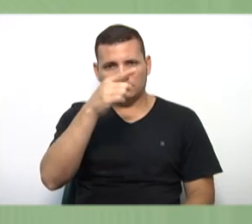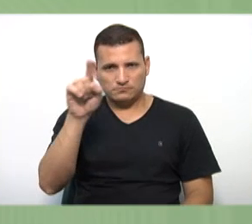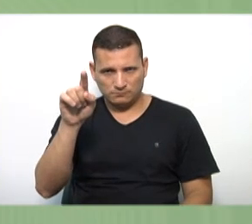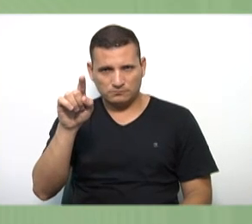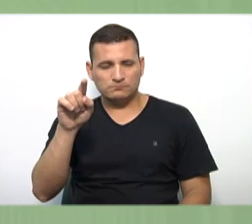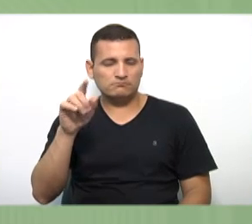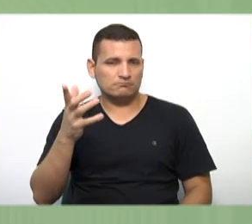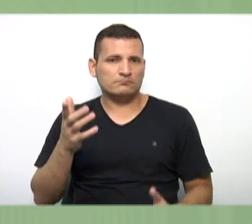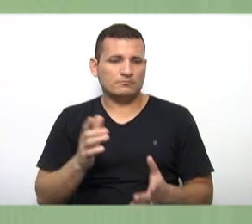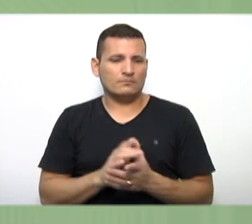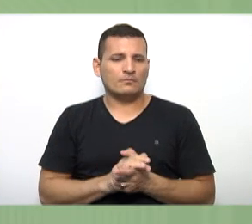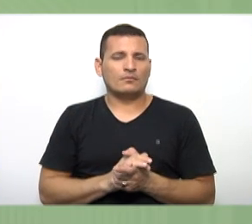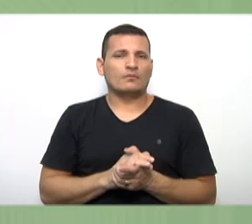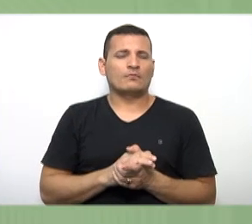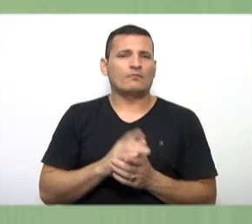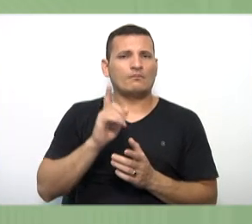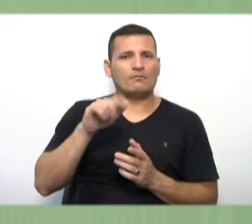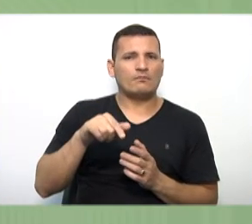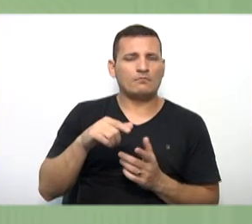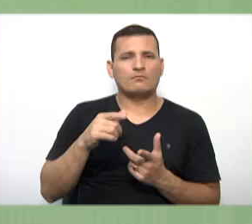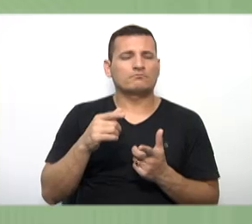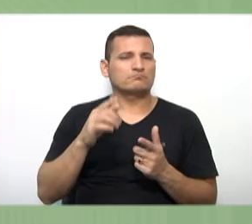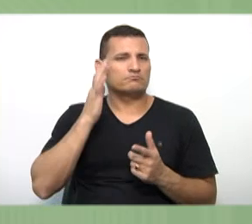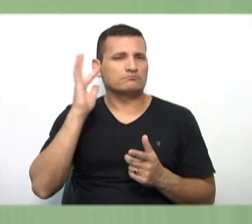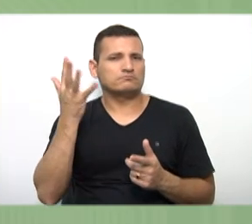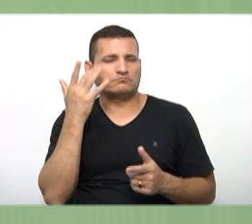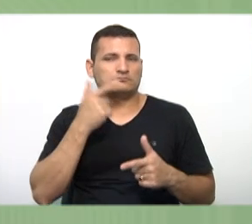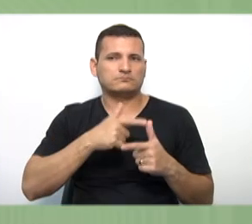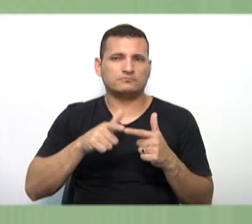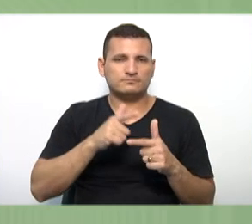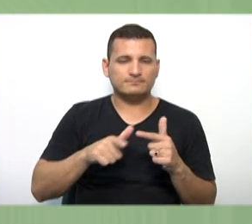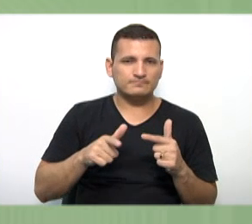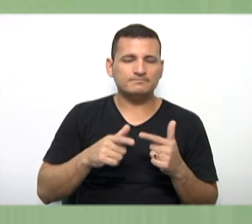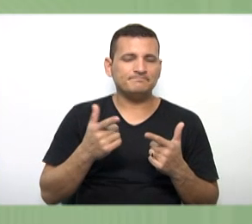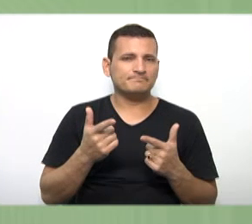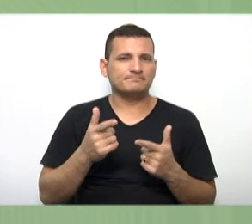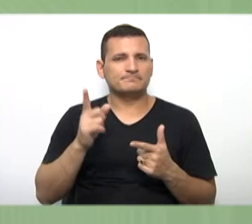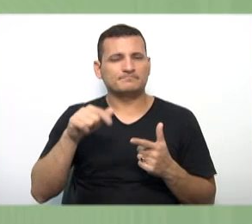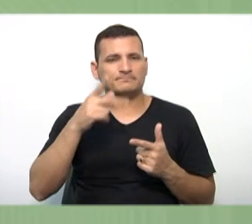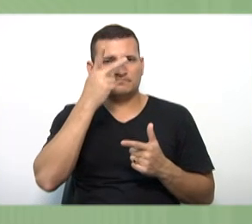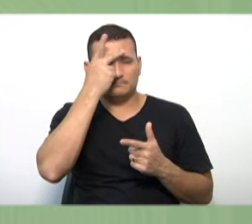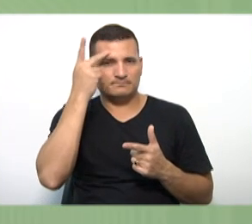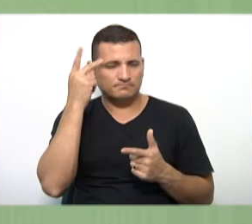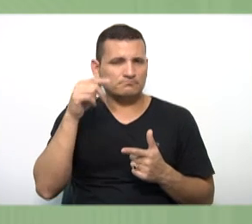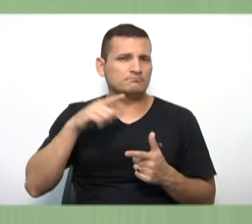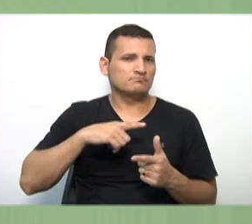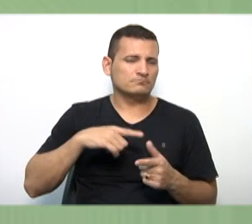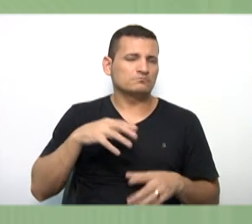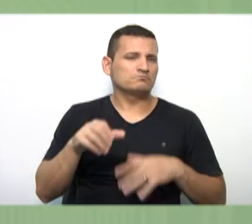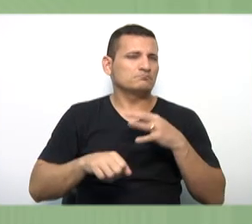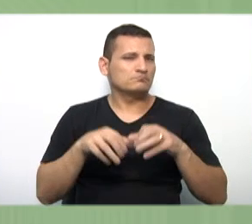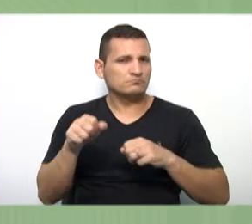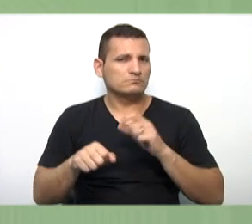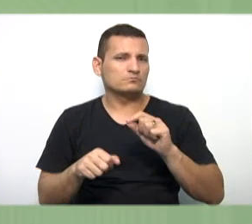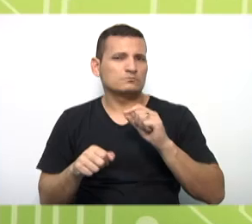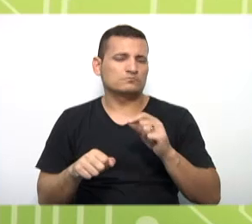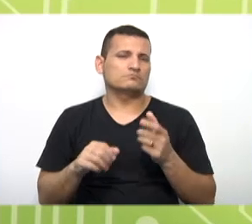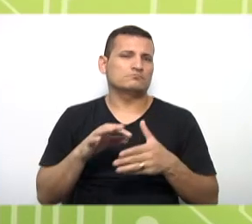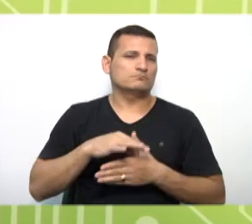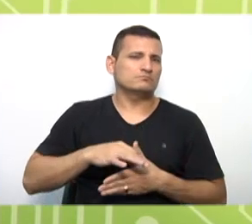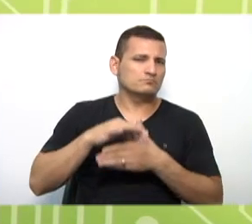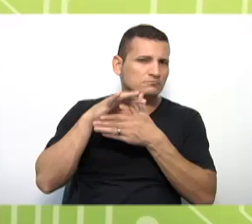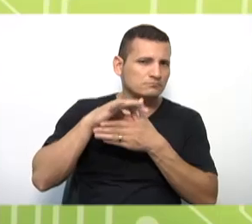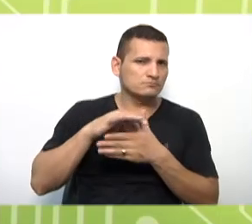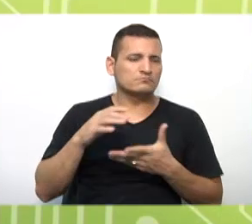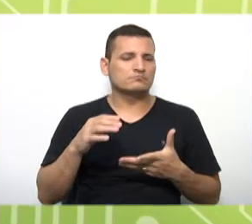estar relacionado à criatividade, solução de problemas. Geralmente são as pessoas que estão buscando mesmo uma posição de liderança,